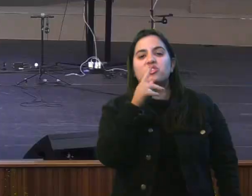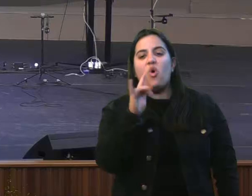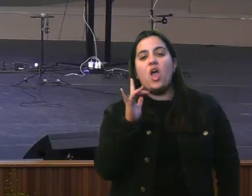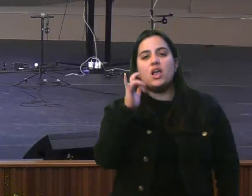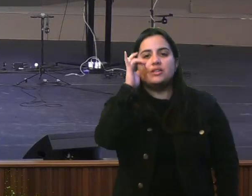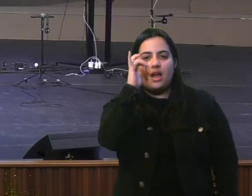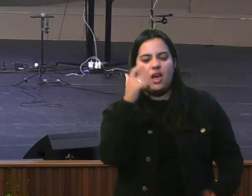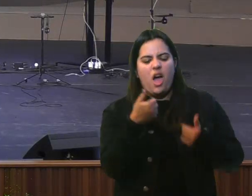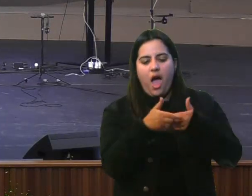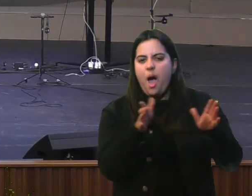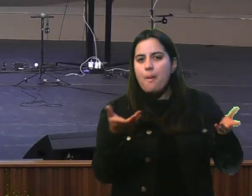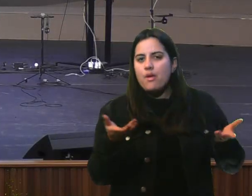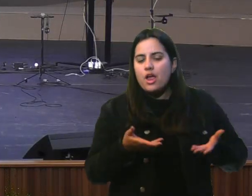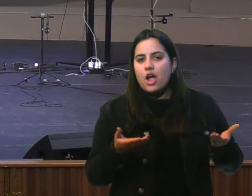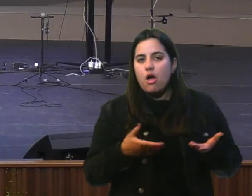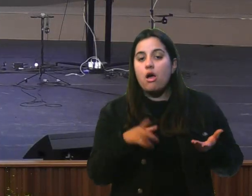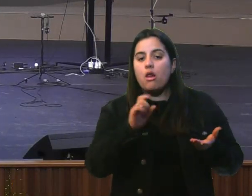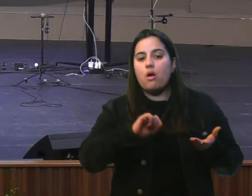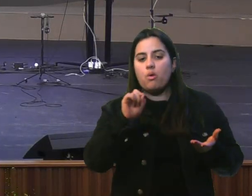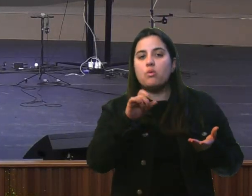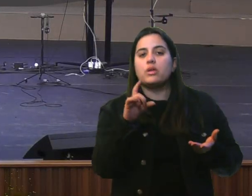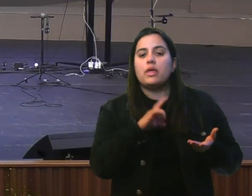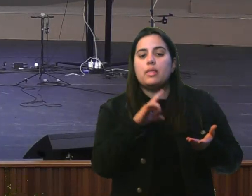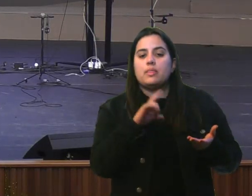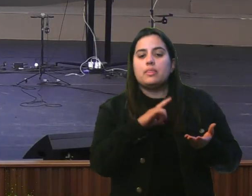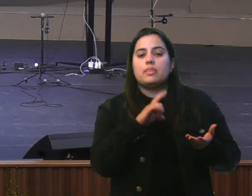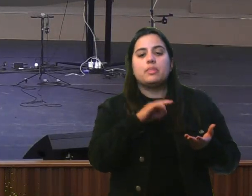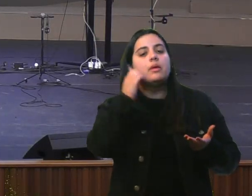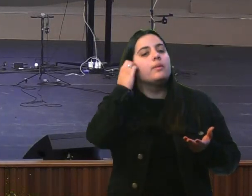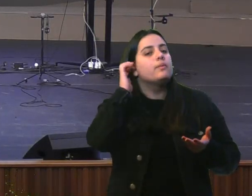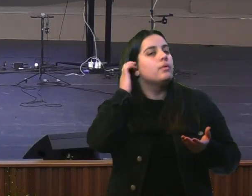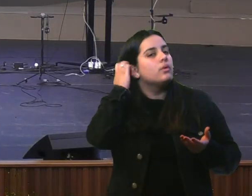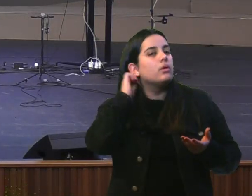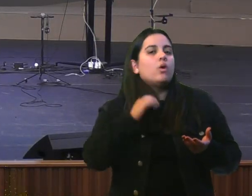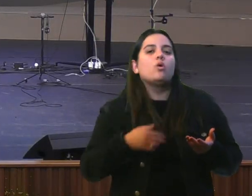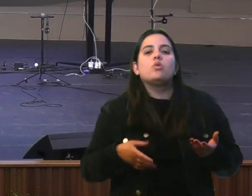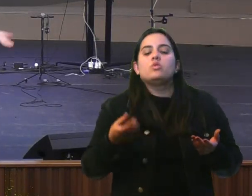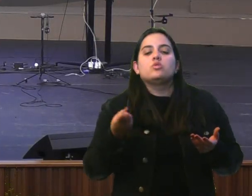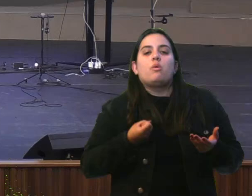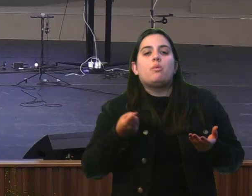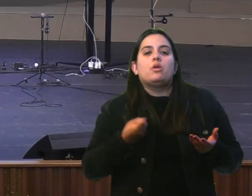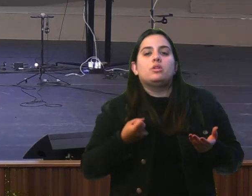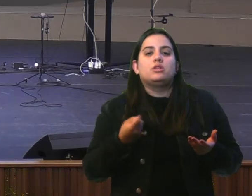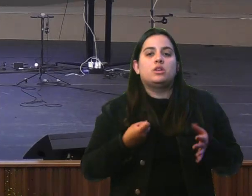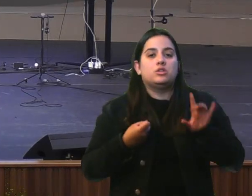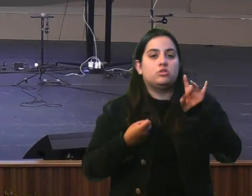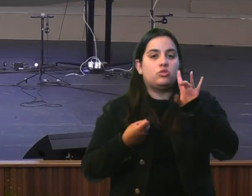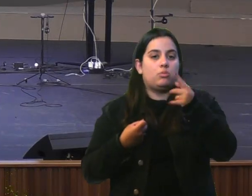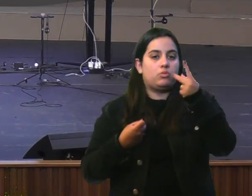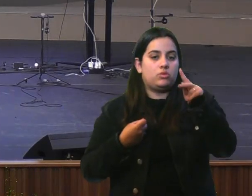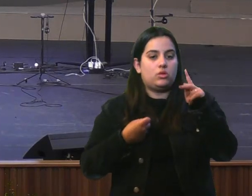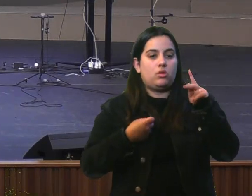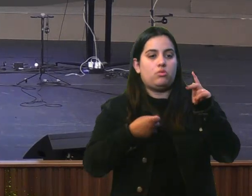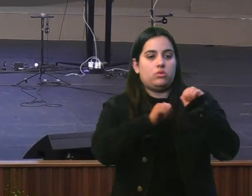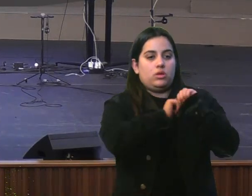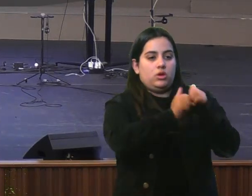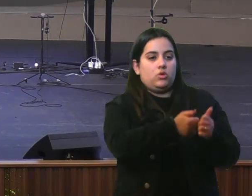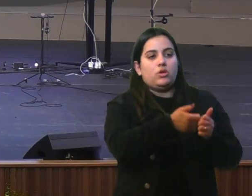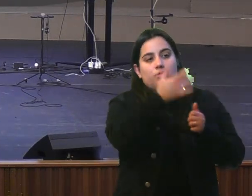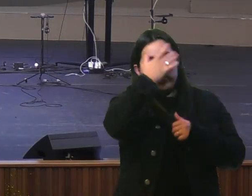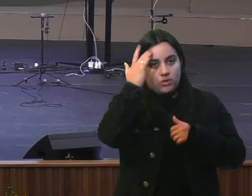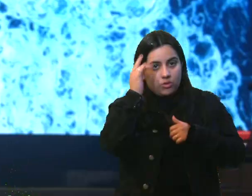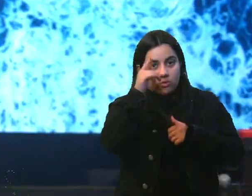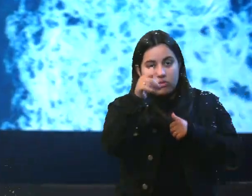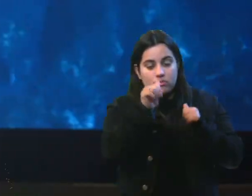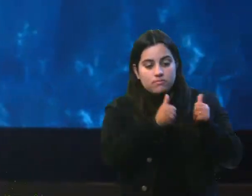Instagram, você vai ter uma aba, um númerozinho apenas para os teus seguidores e aqueles que você segue.